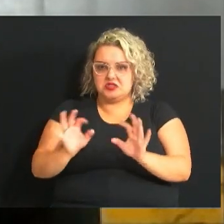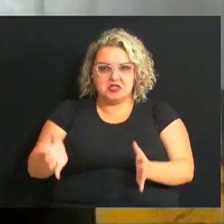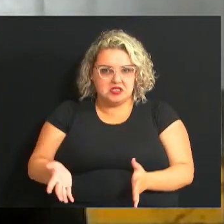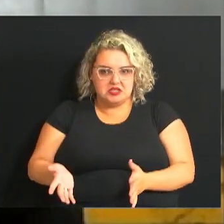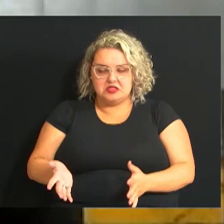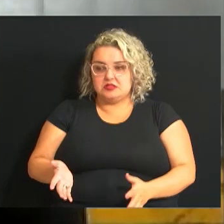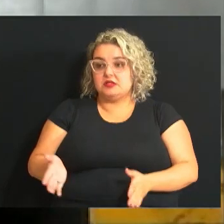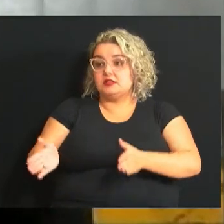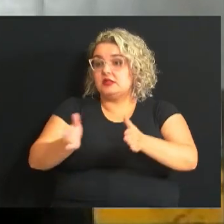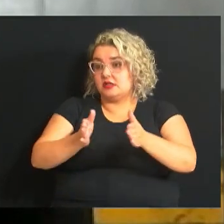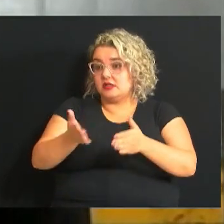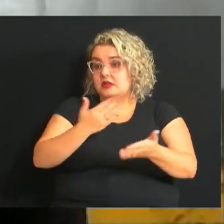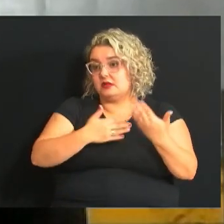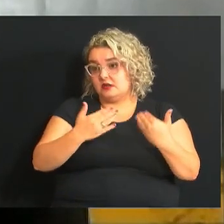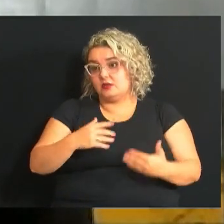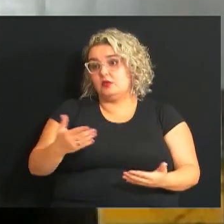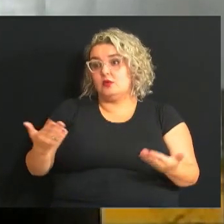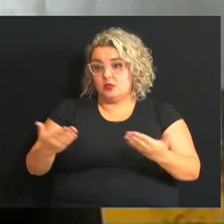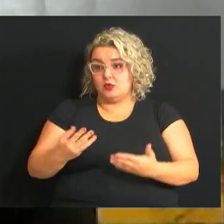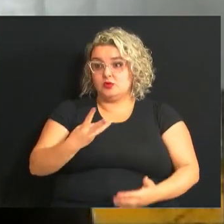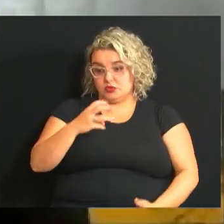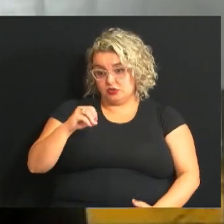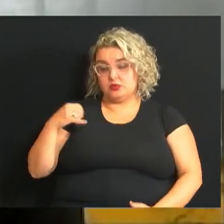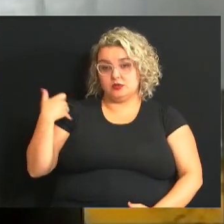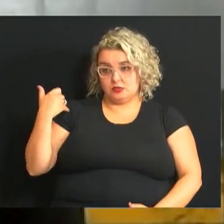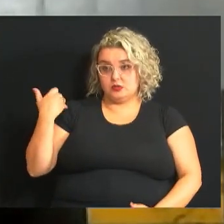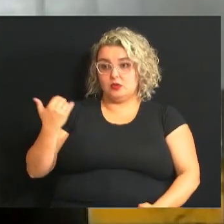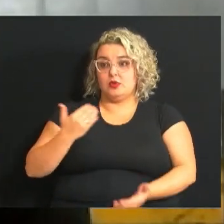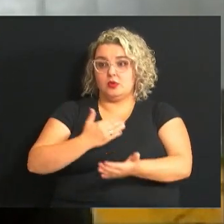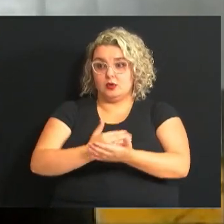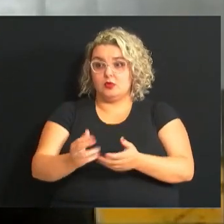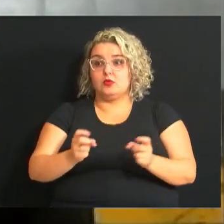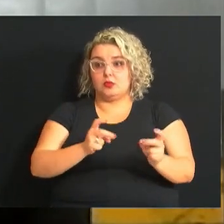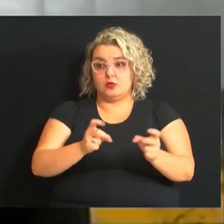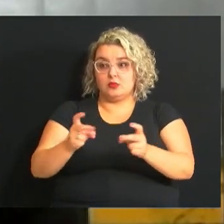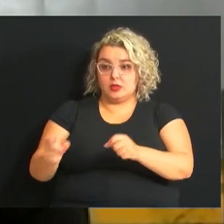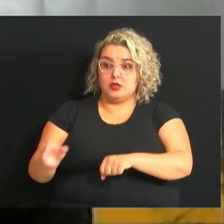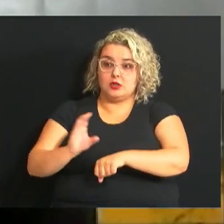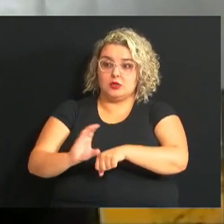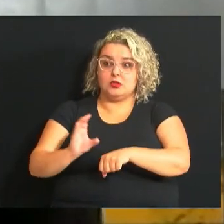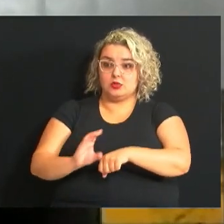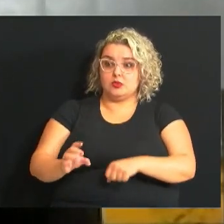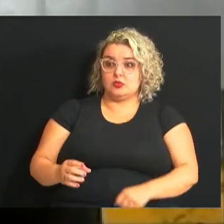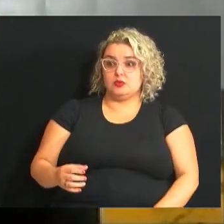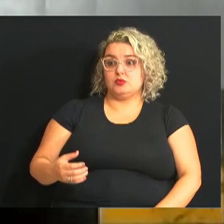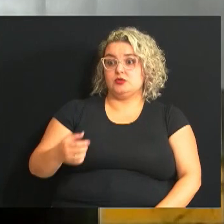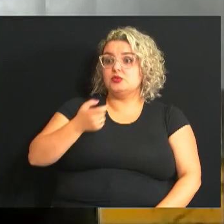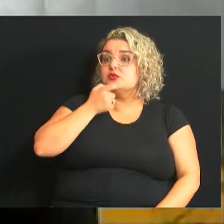eu tenho hoje 38 anos, comecei a vender curso de inglês, eu tinha 19 anos de idade.